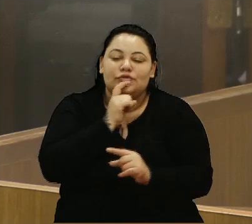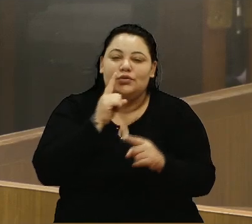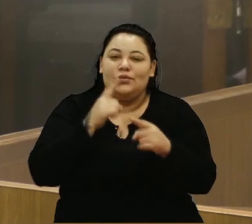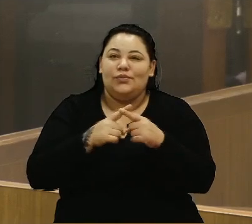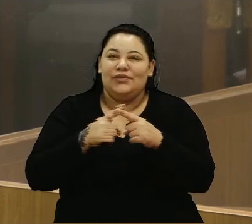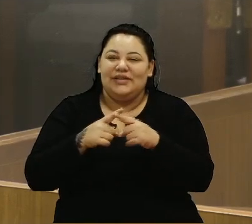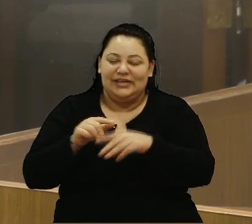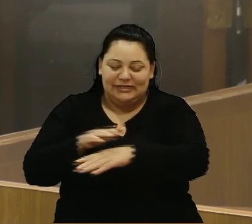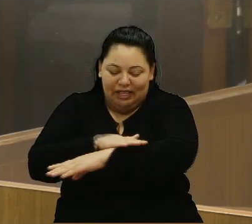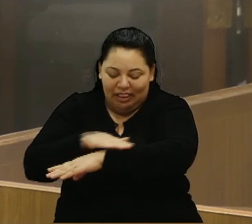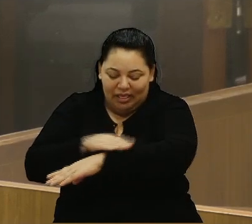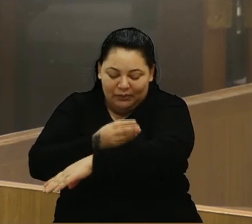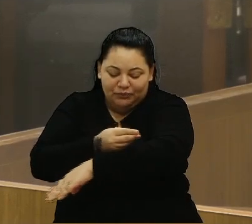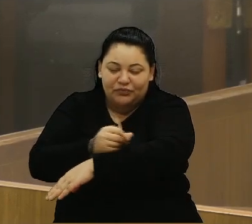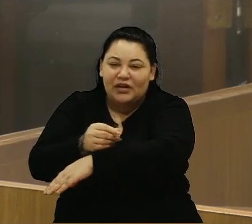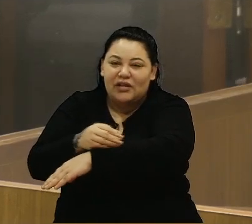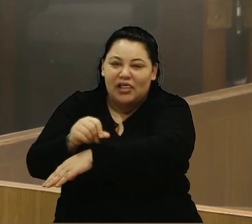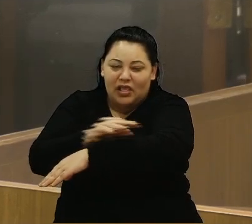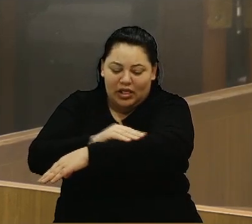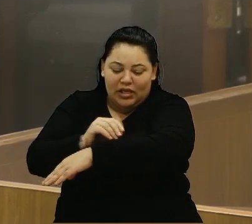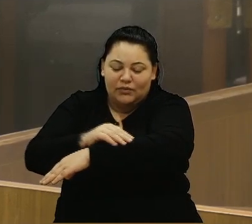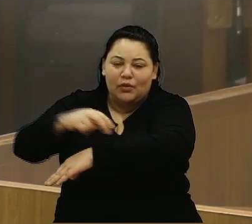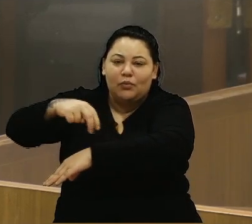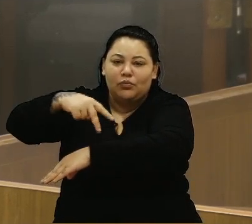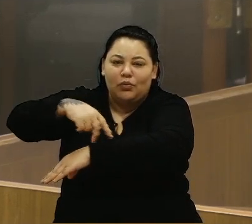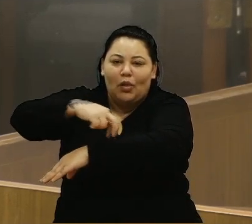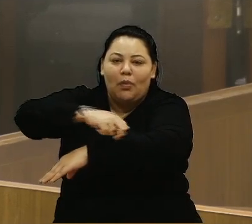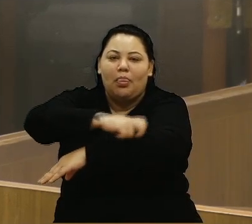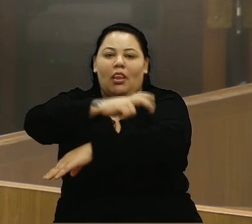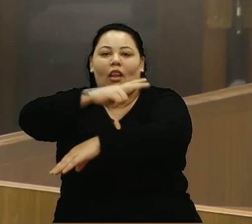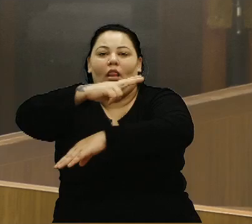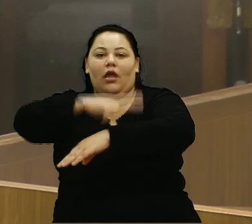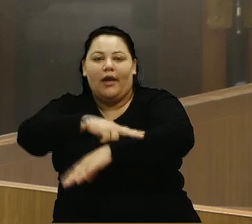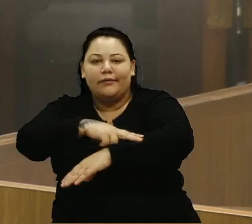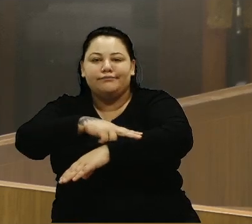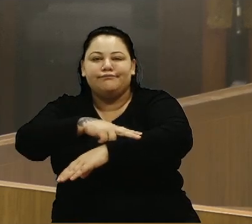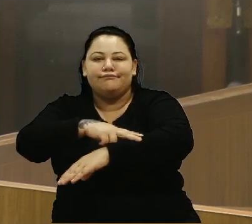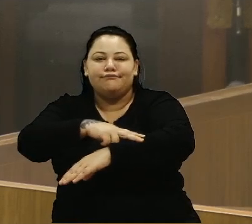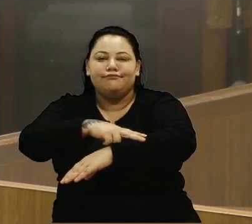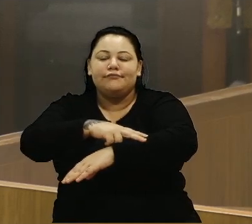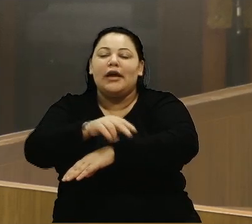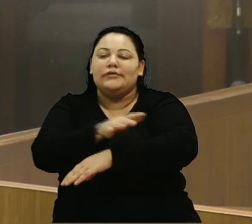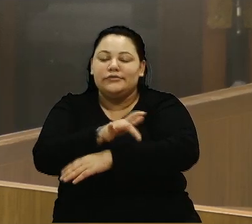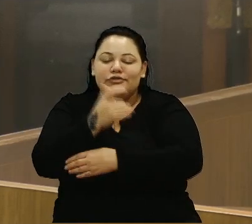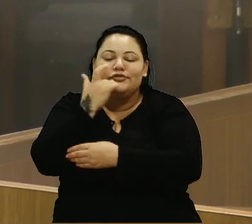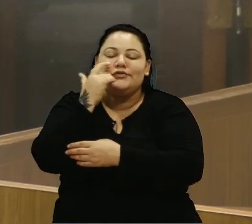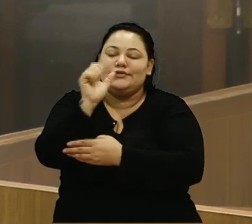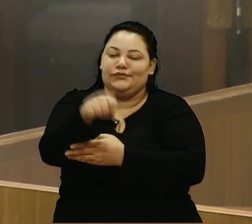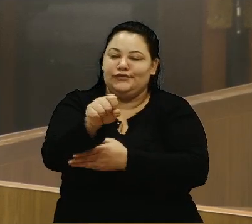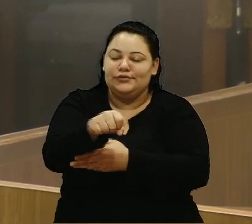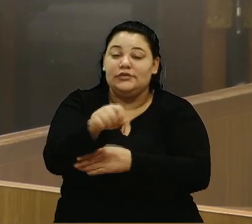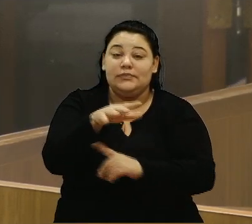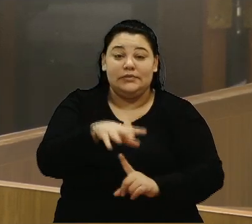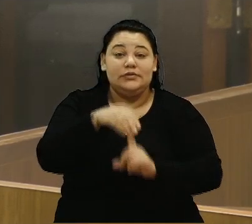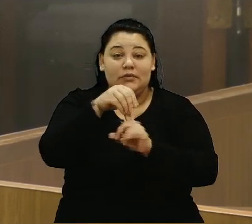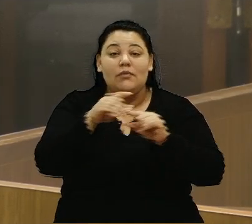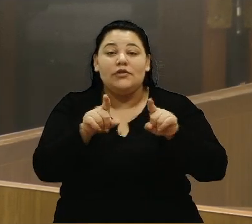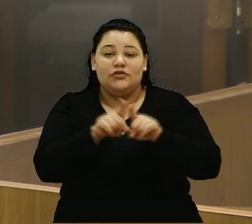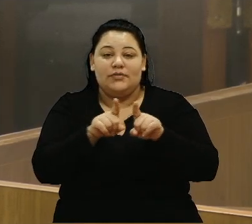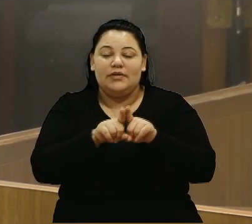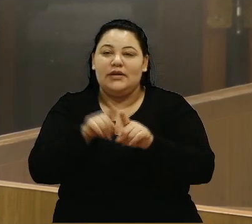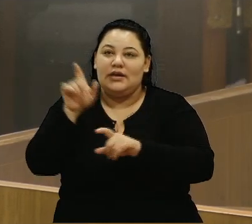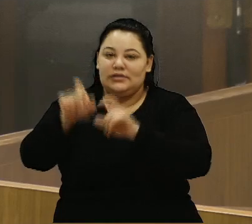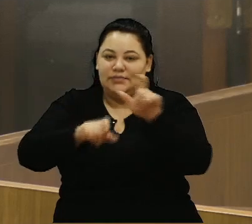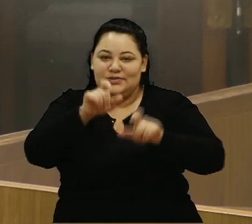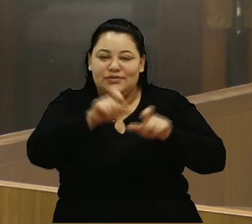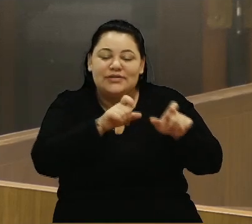limo naquela calçada e as pessoas caem. Muitas vezes a gente viu essas pessoas, e principalmente as pessoas de